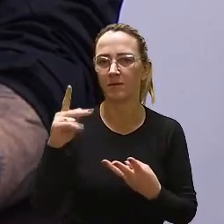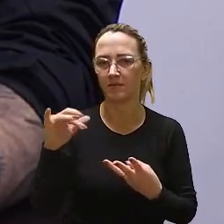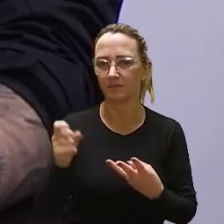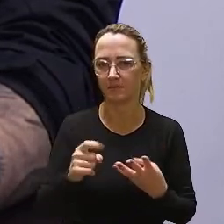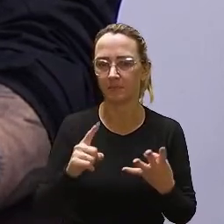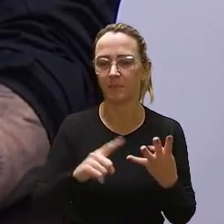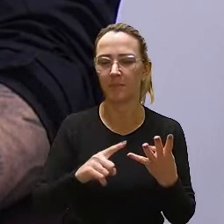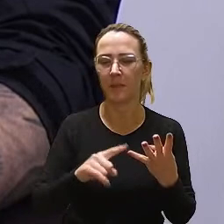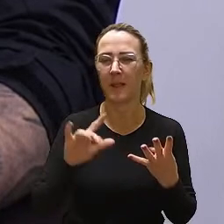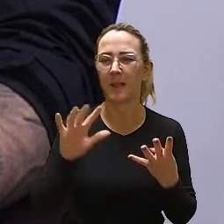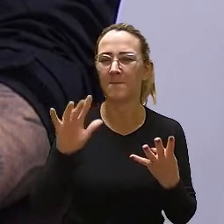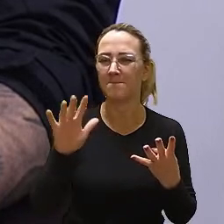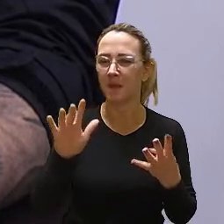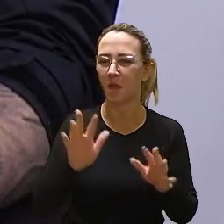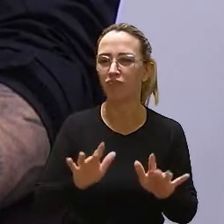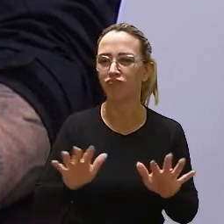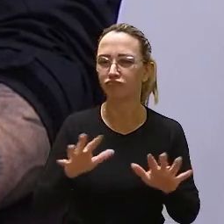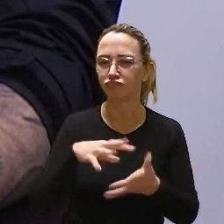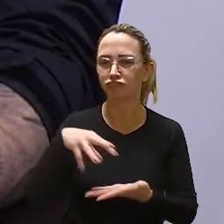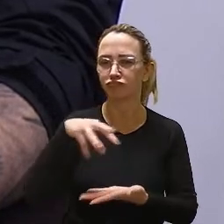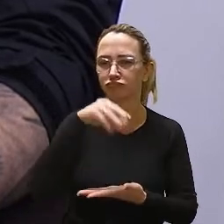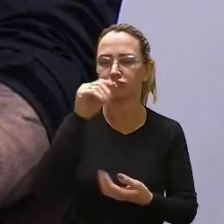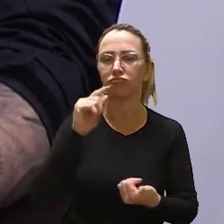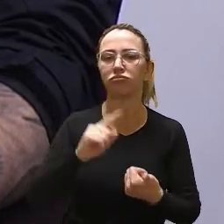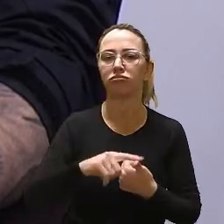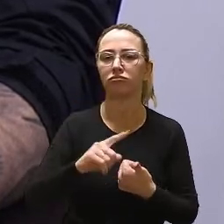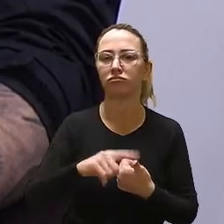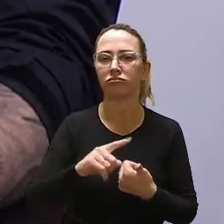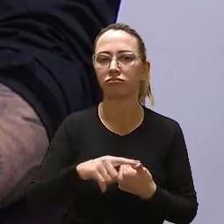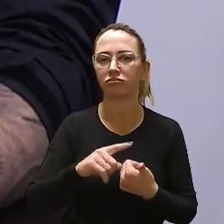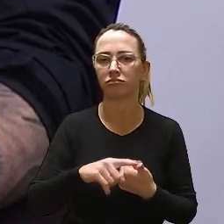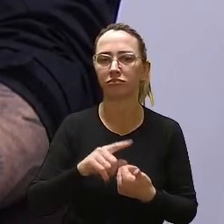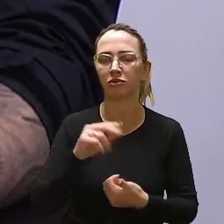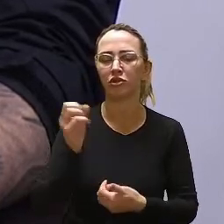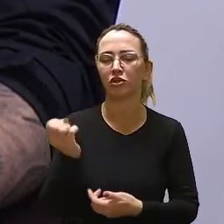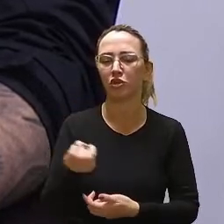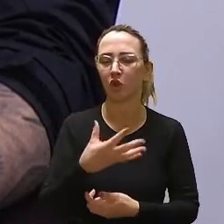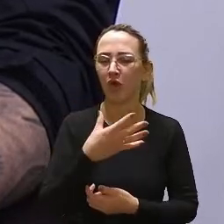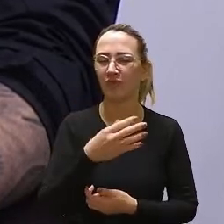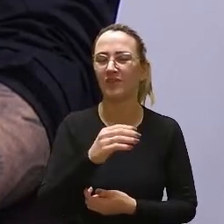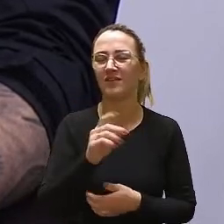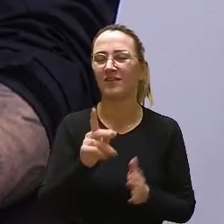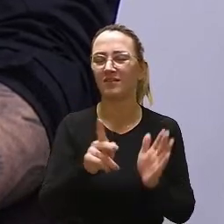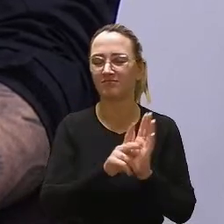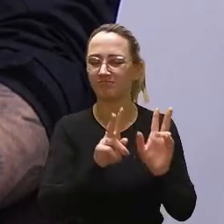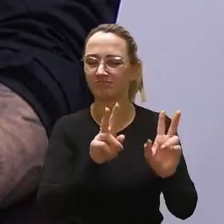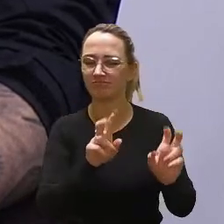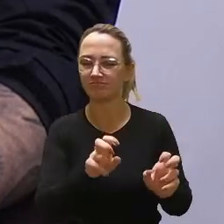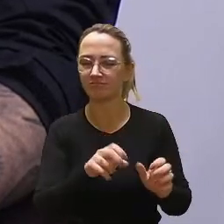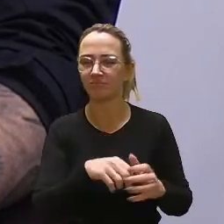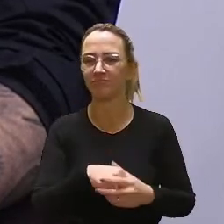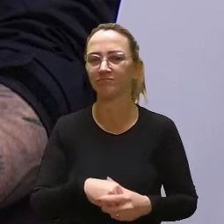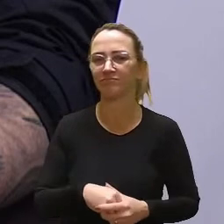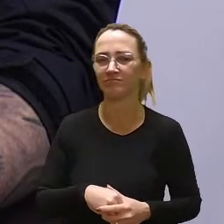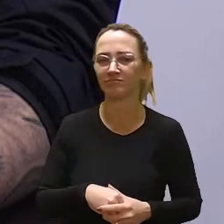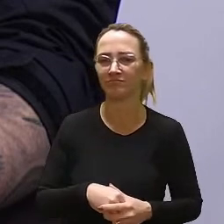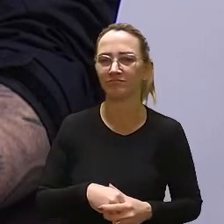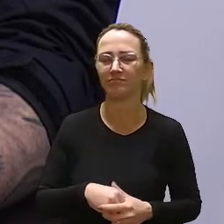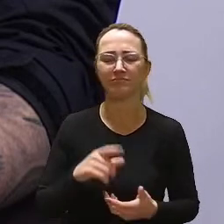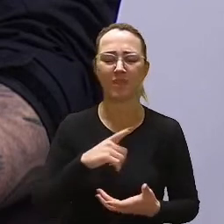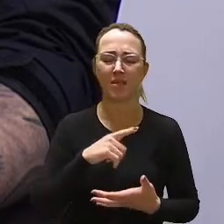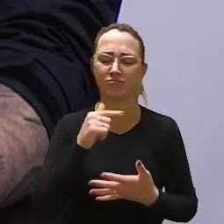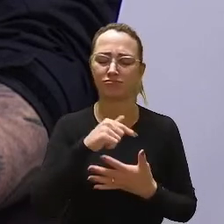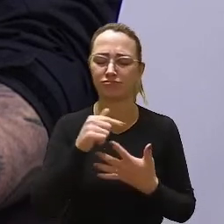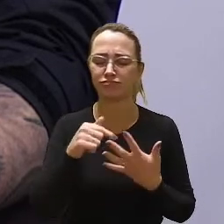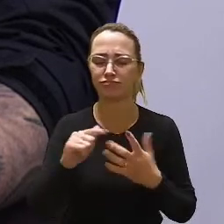da mão fantasma, golpe da novinha, golpe do gerenciador financeiro, além dos